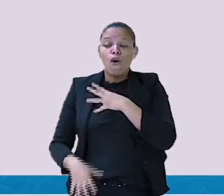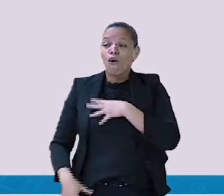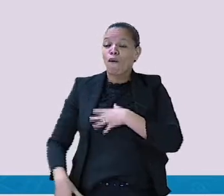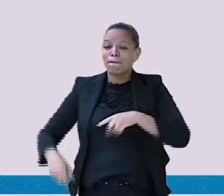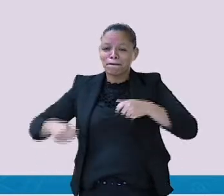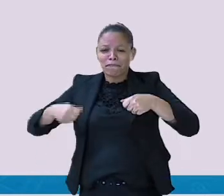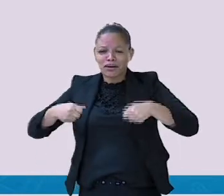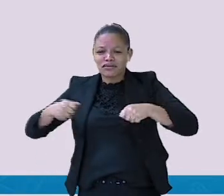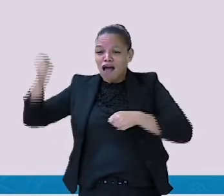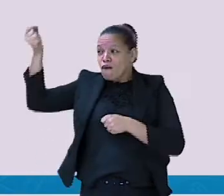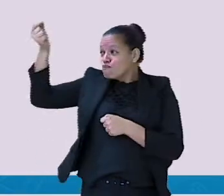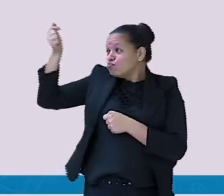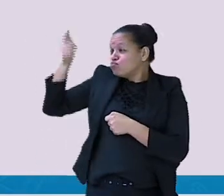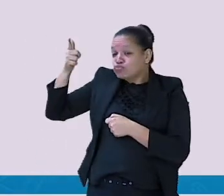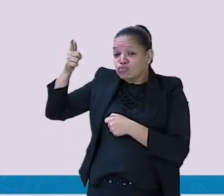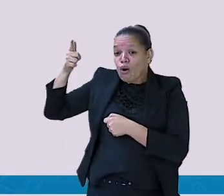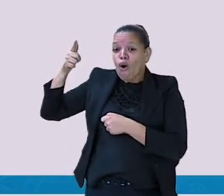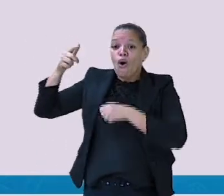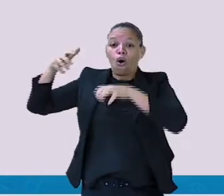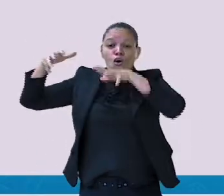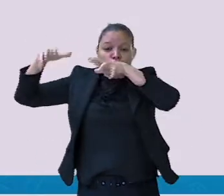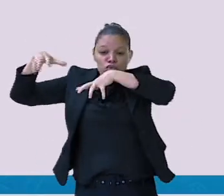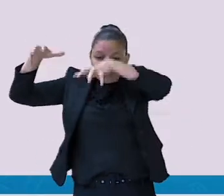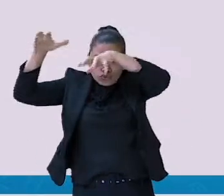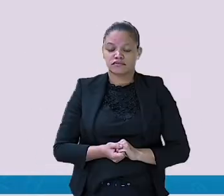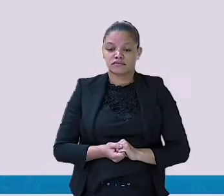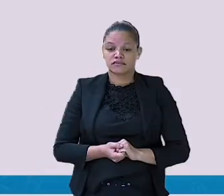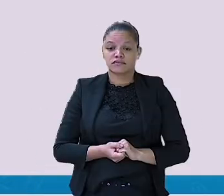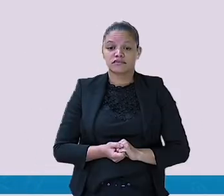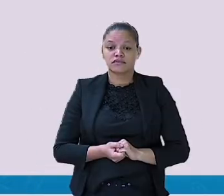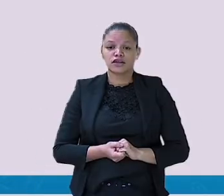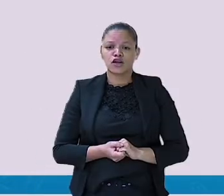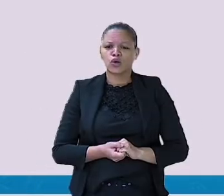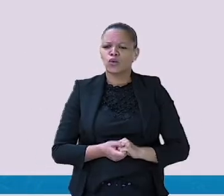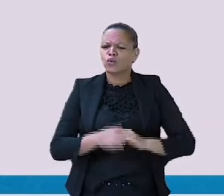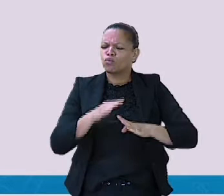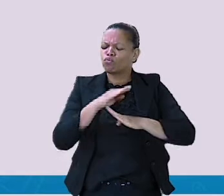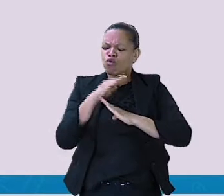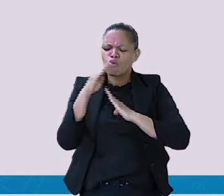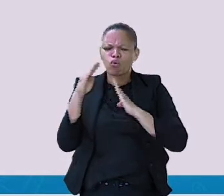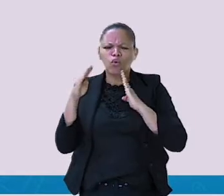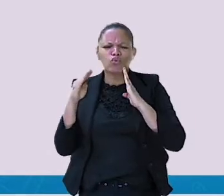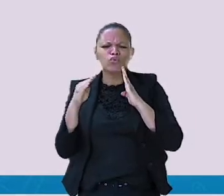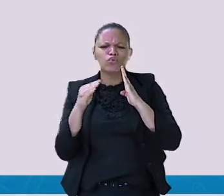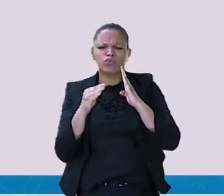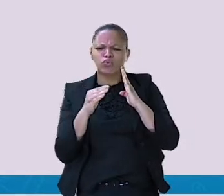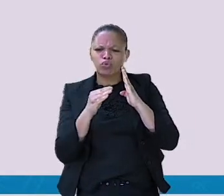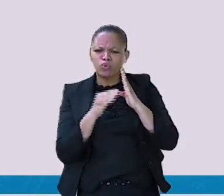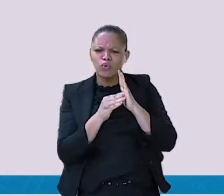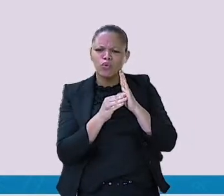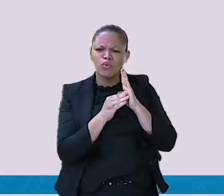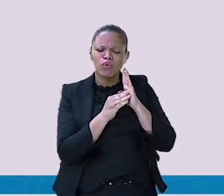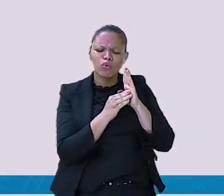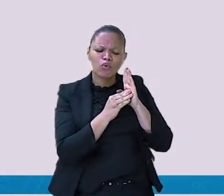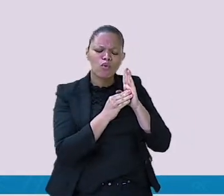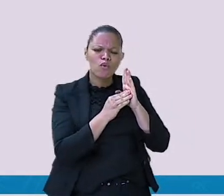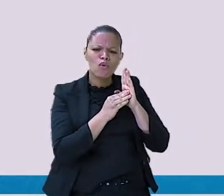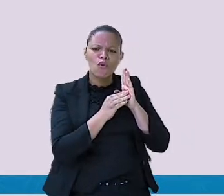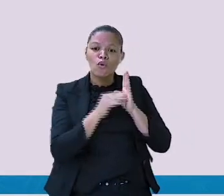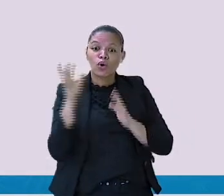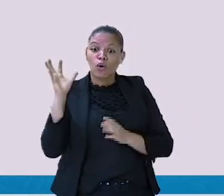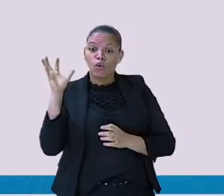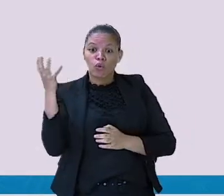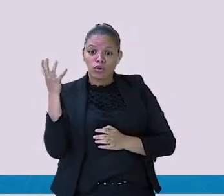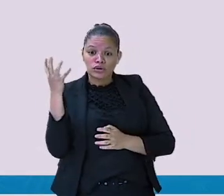que é muito bom para esse tipo de plantação, ele favorecia. E tudo isso, então, fez com que os portugueses decidissem então, fazer